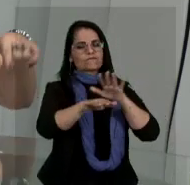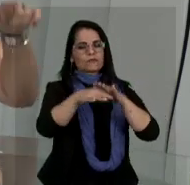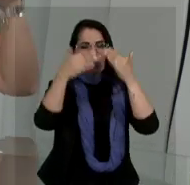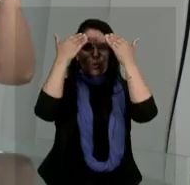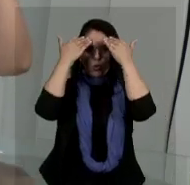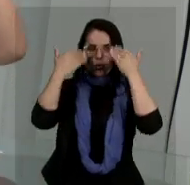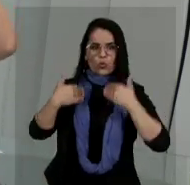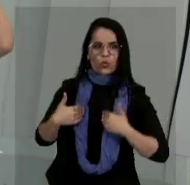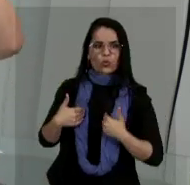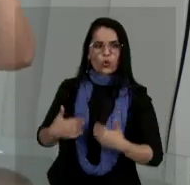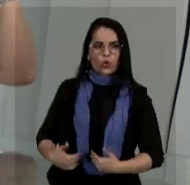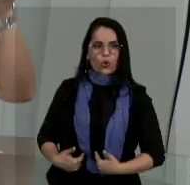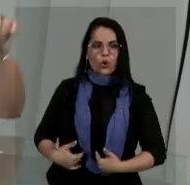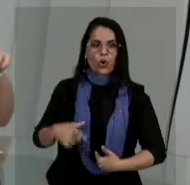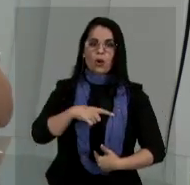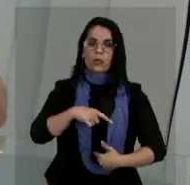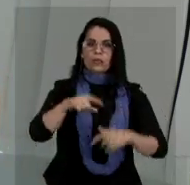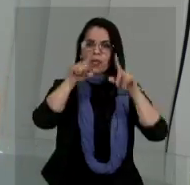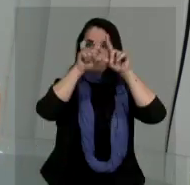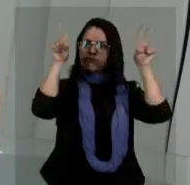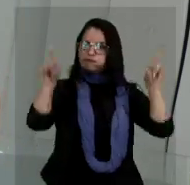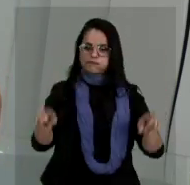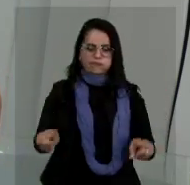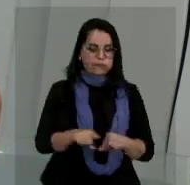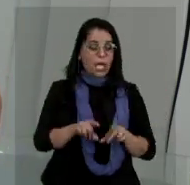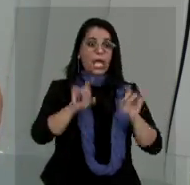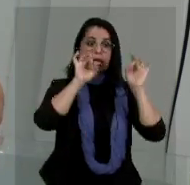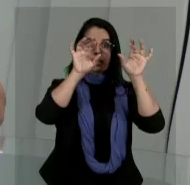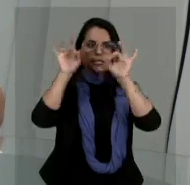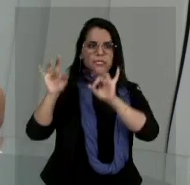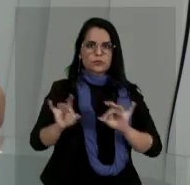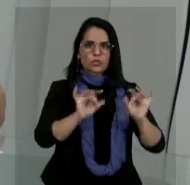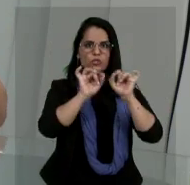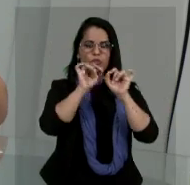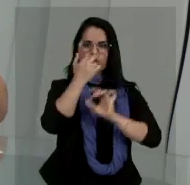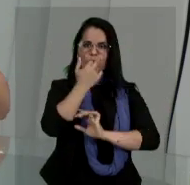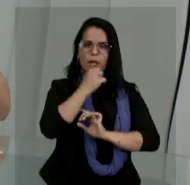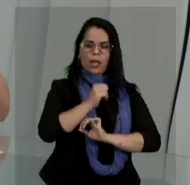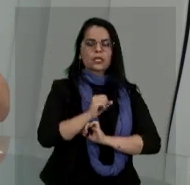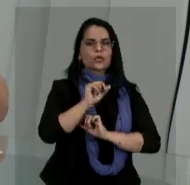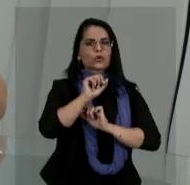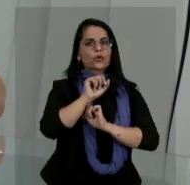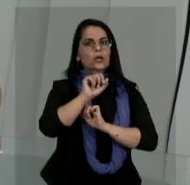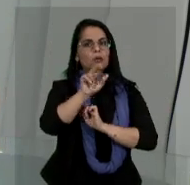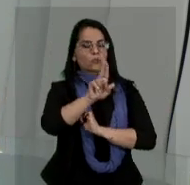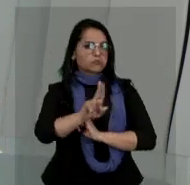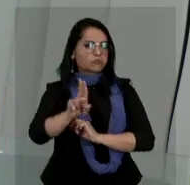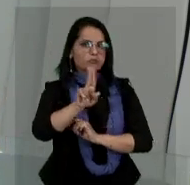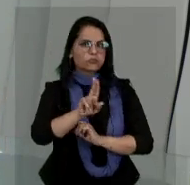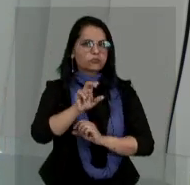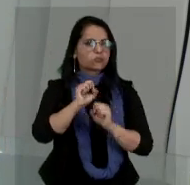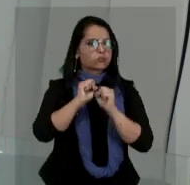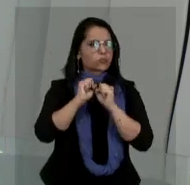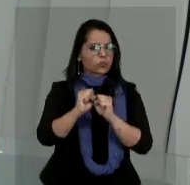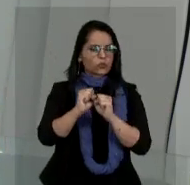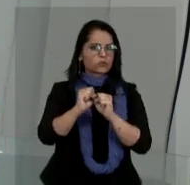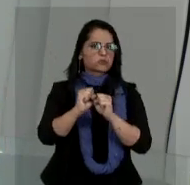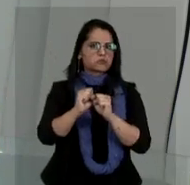e a gente tem um espaço específico para que essa língua seja